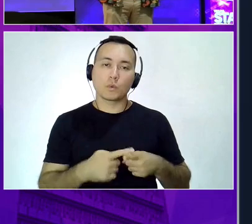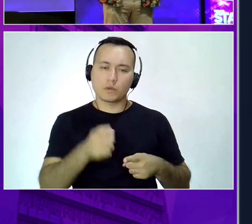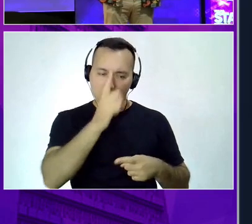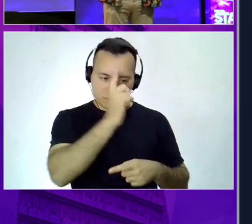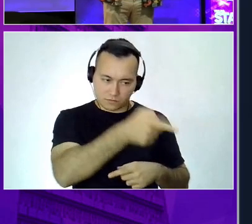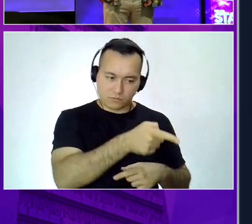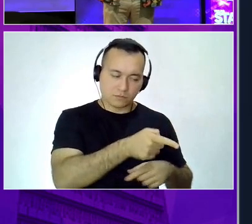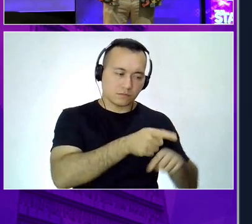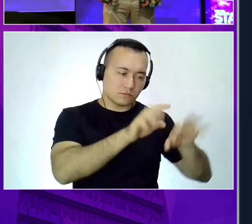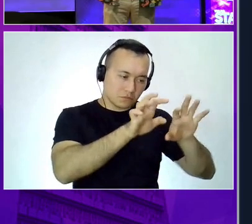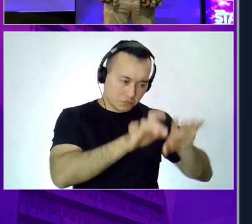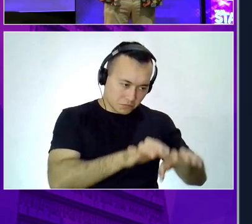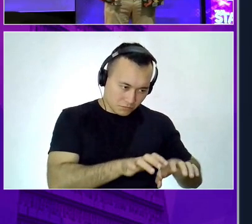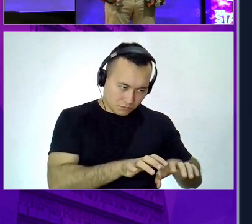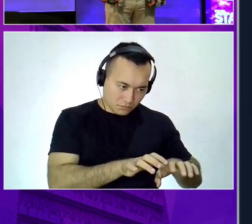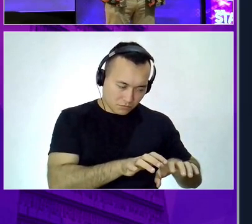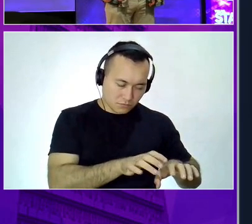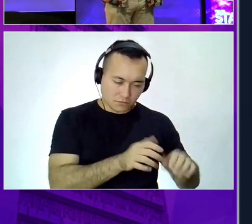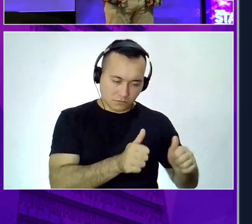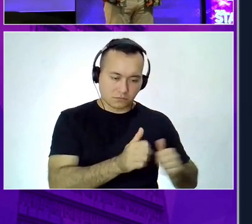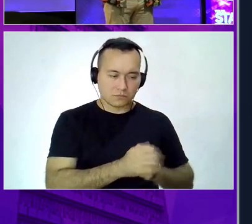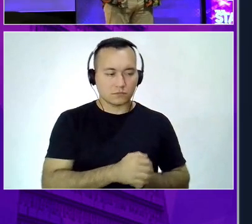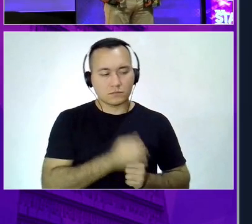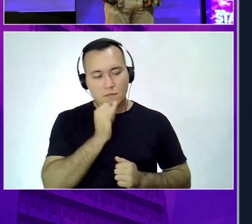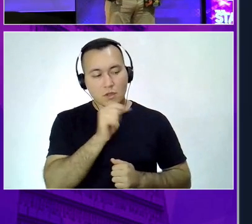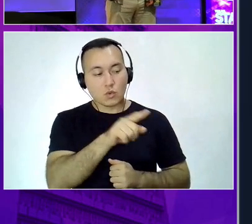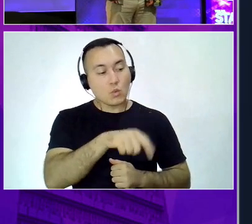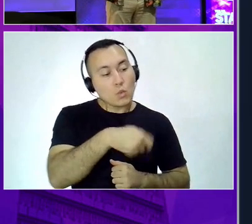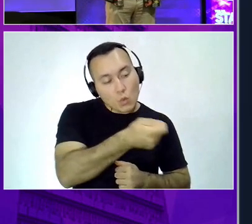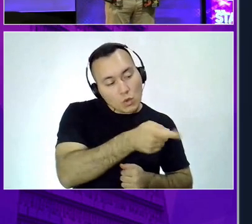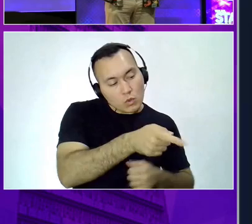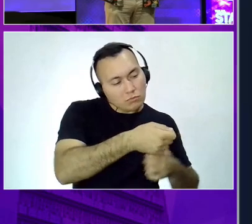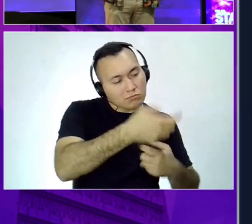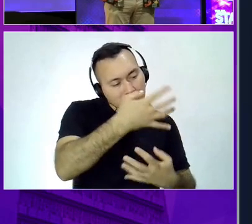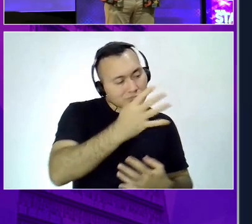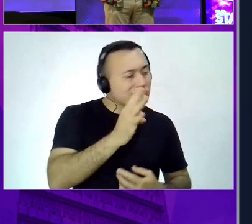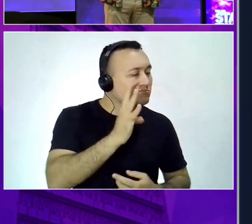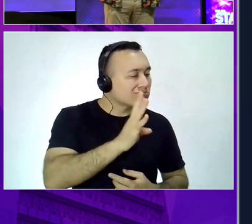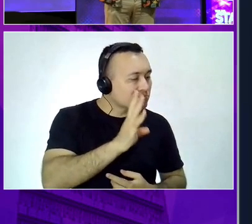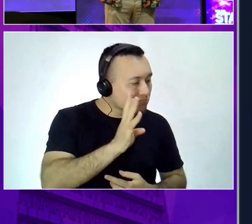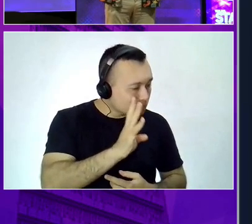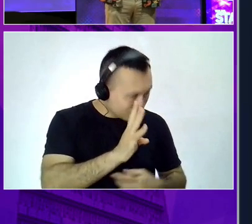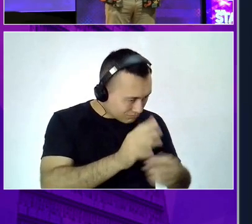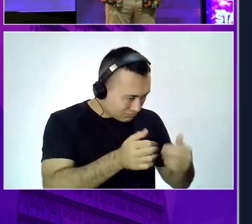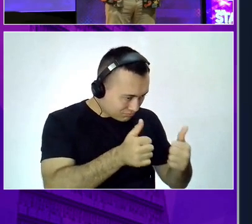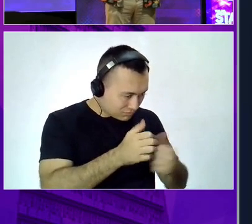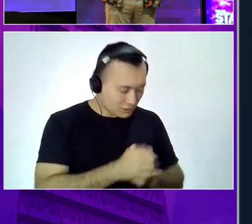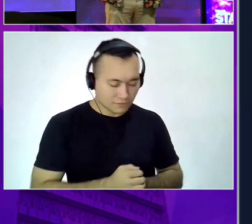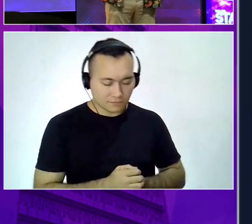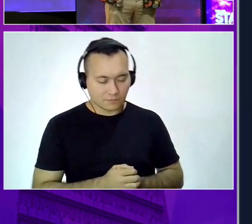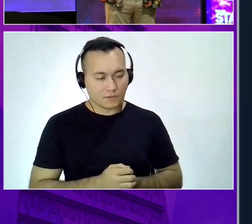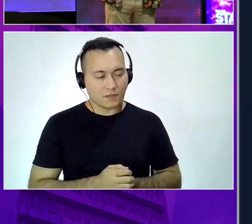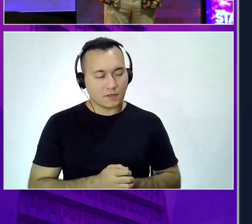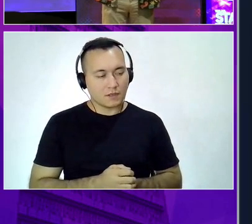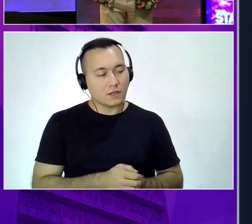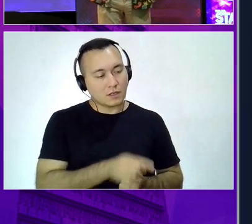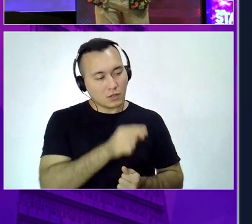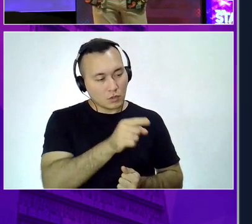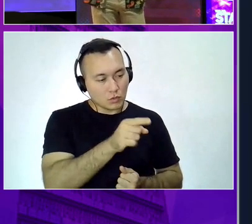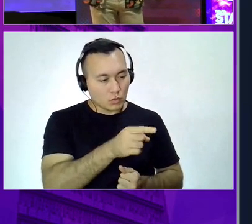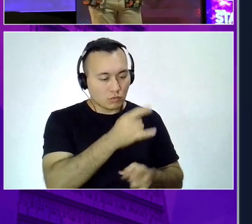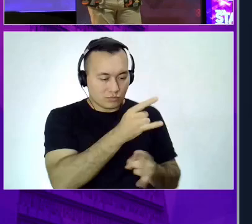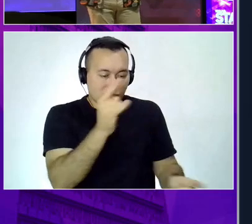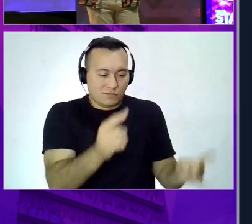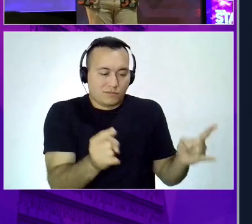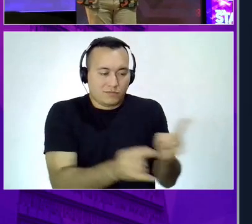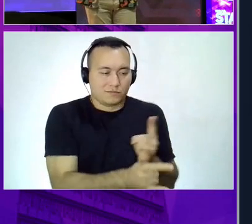quê? Dizer que, você é um chat muito legal, né? Você pode dizer, tipo, você é um chatbot